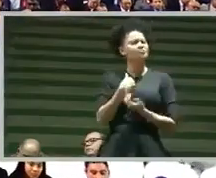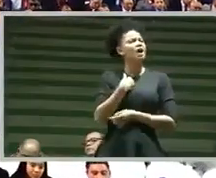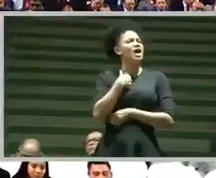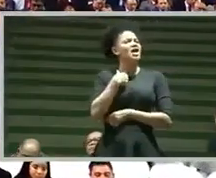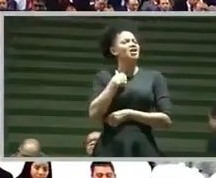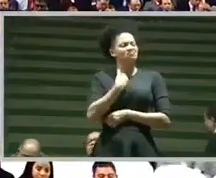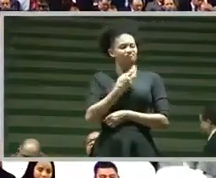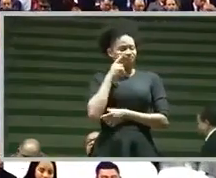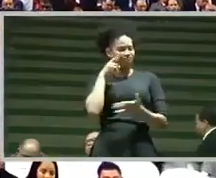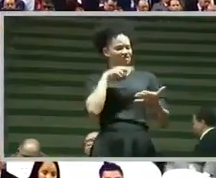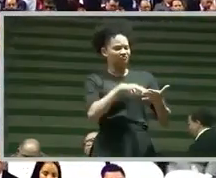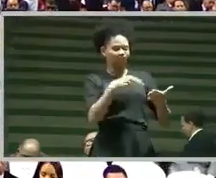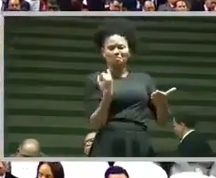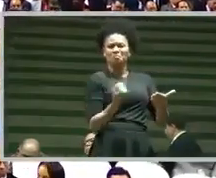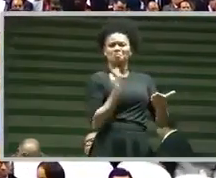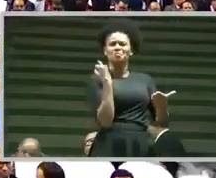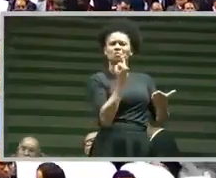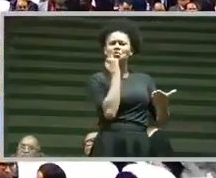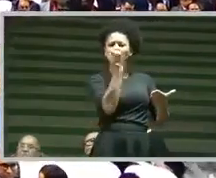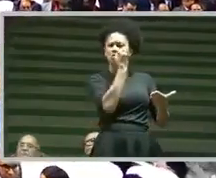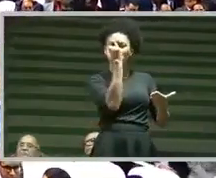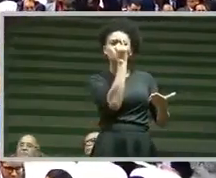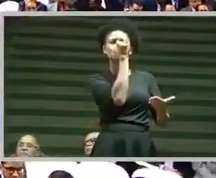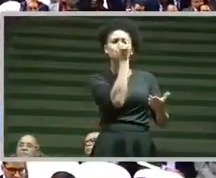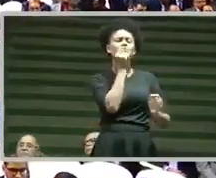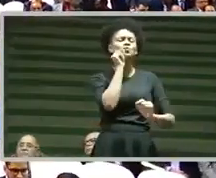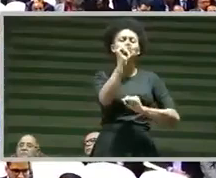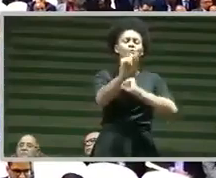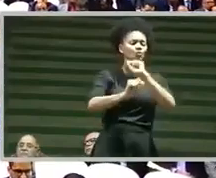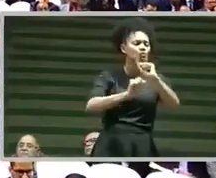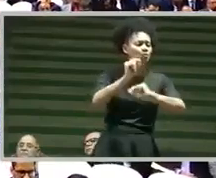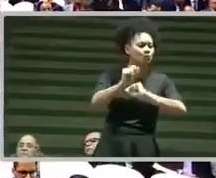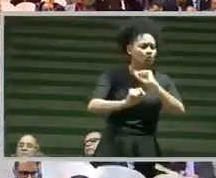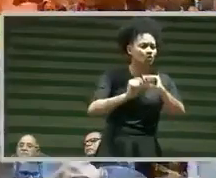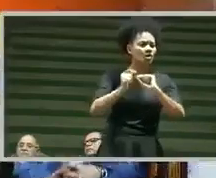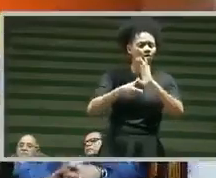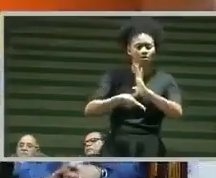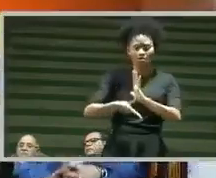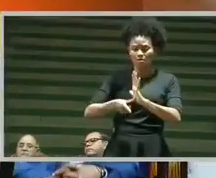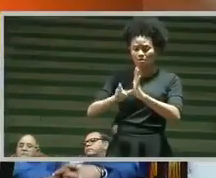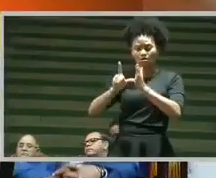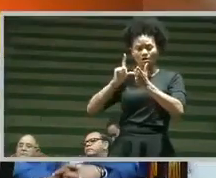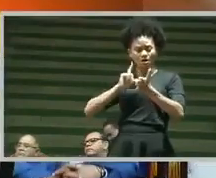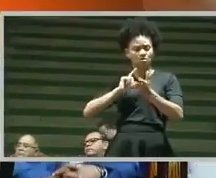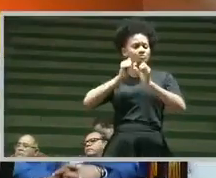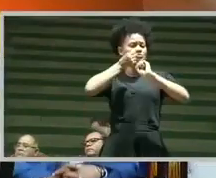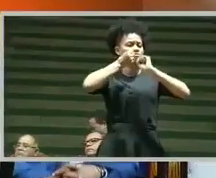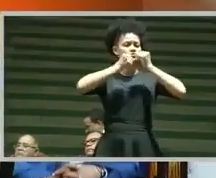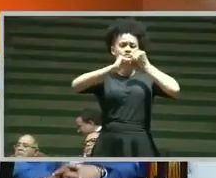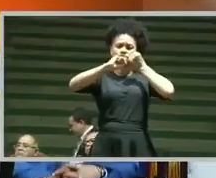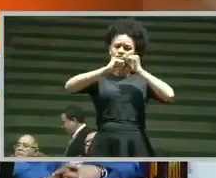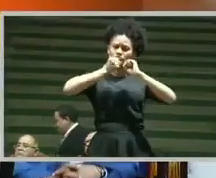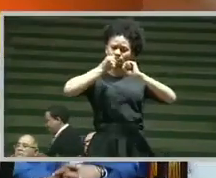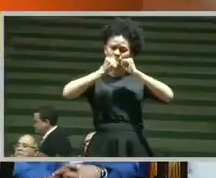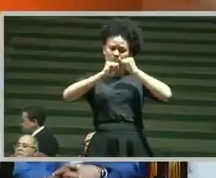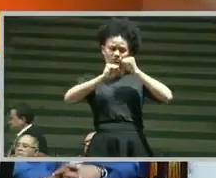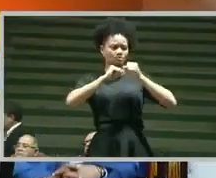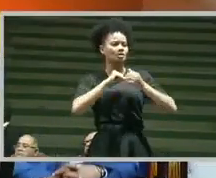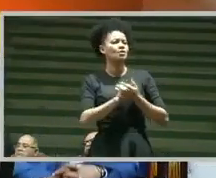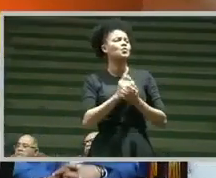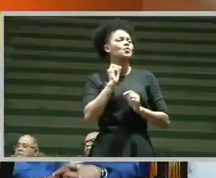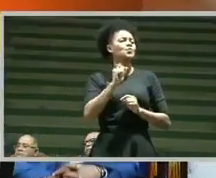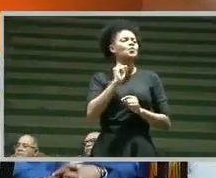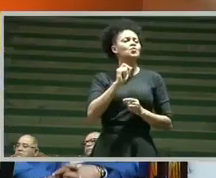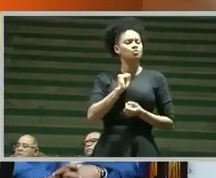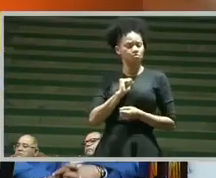como fundamental, é de que antes desse salmo